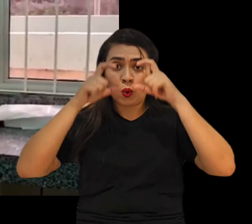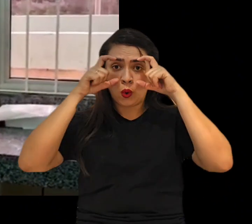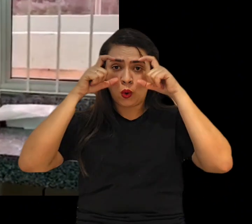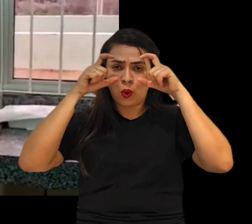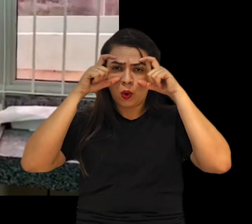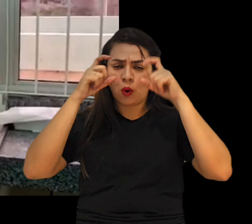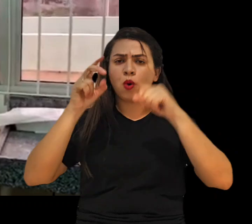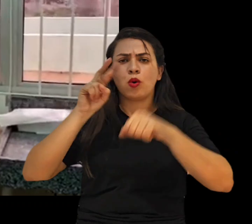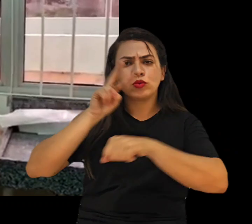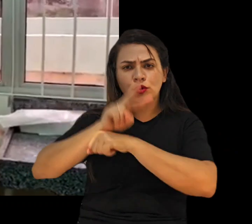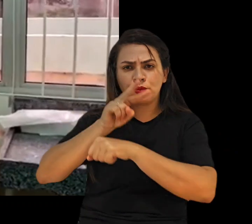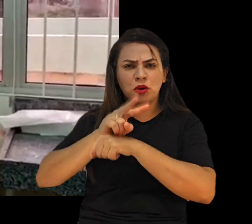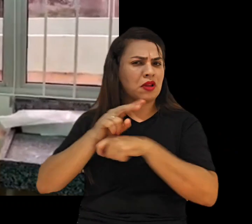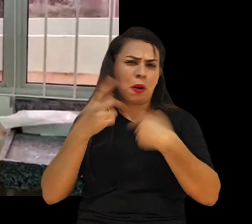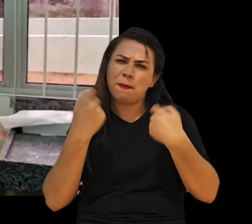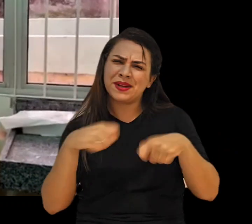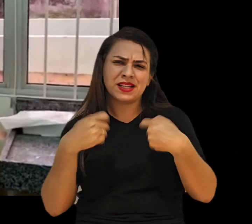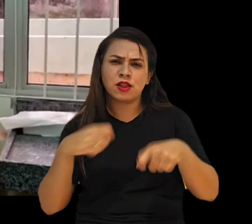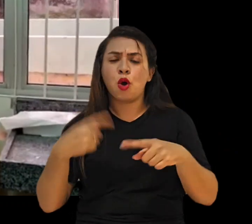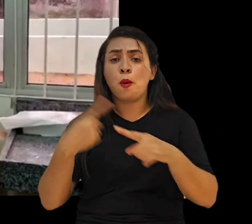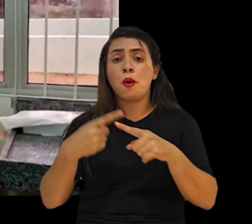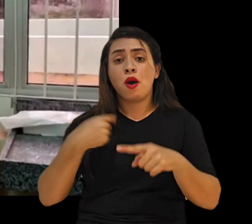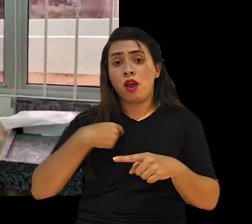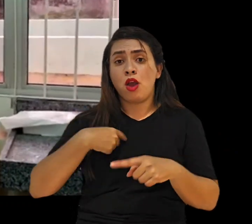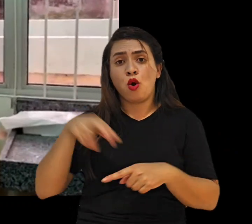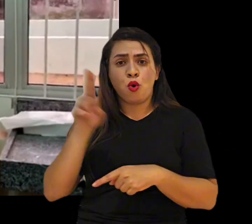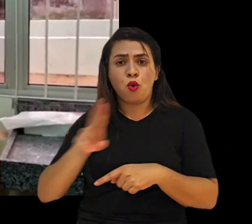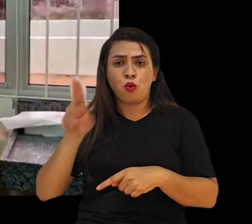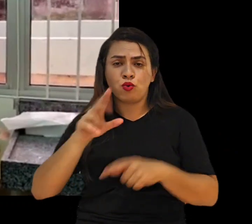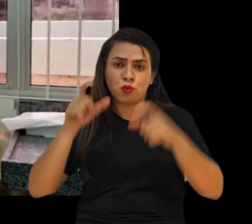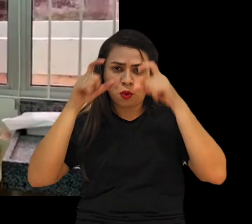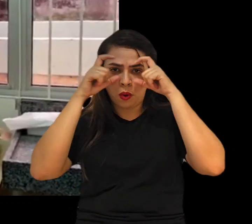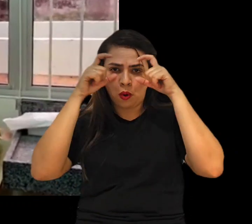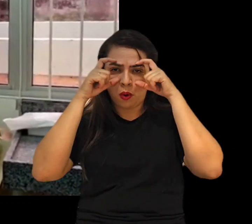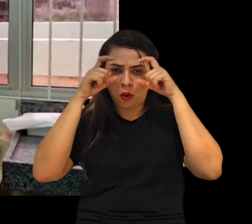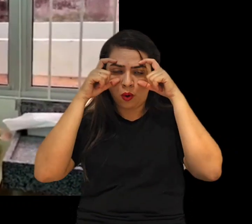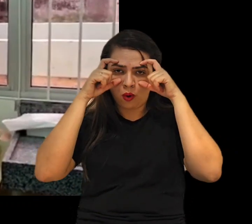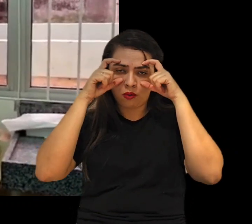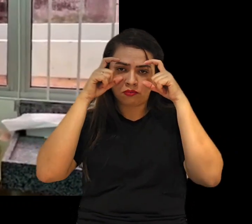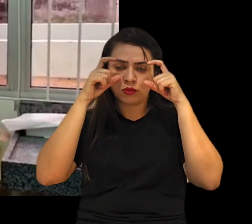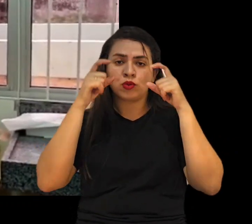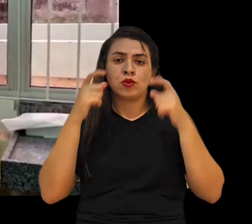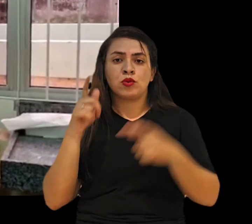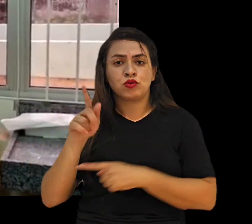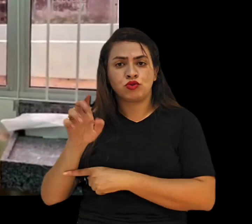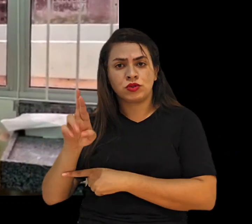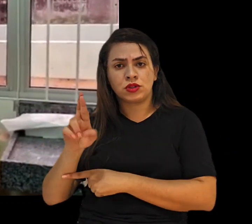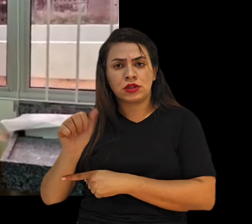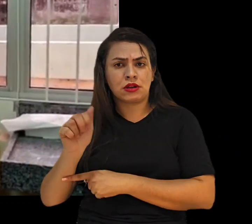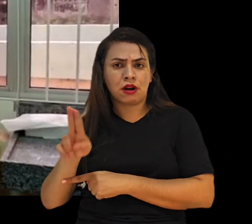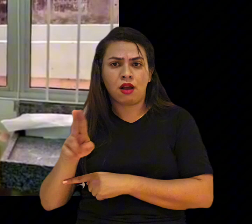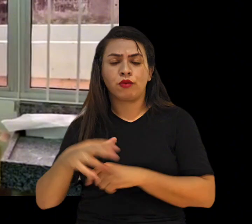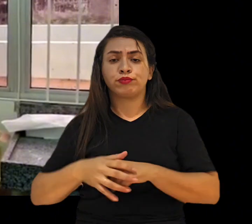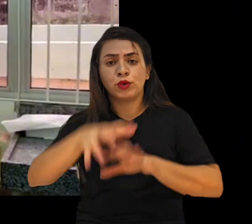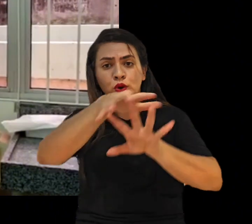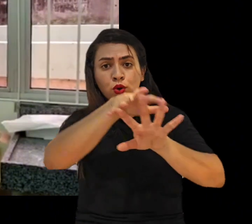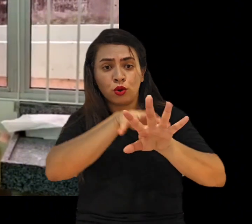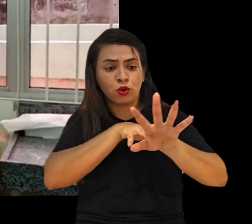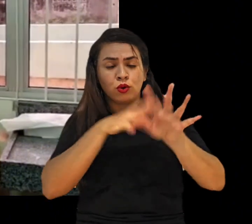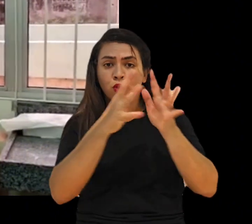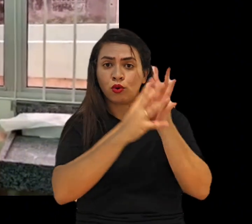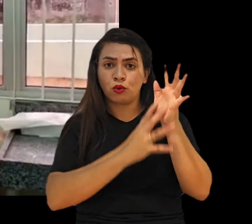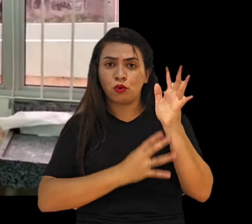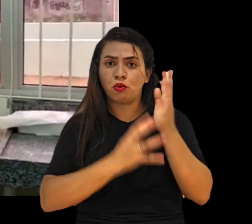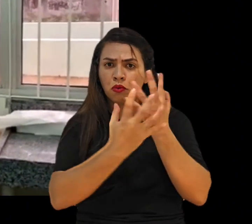luva que fica bem justa, no caso a luva M fica mais justa para mim, tá? Jaleco eu estou usando descartável, mas pode ser um jaleco